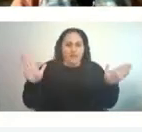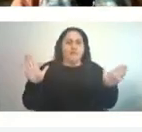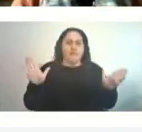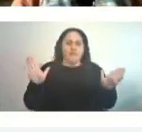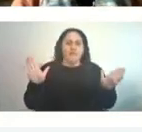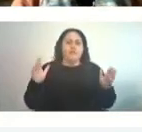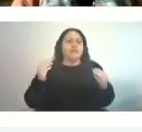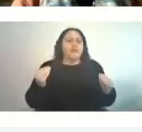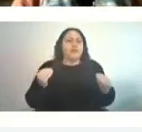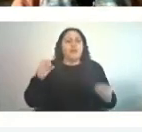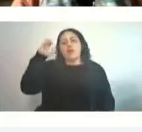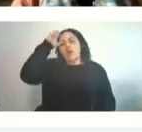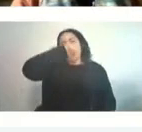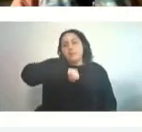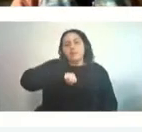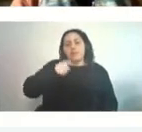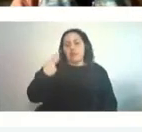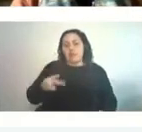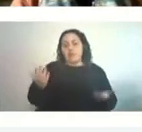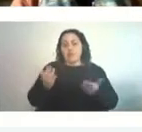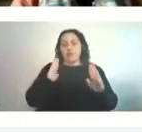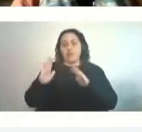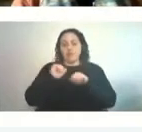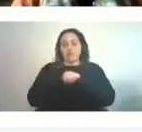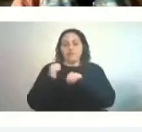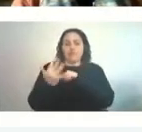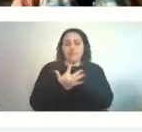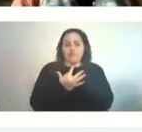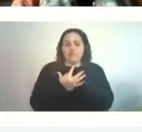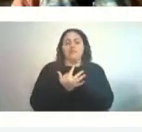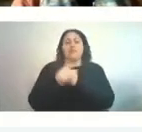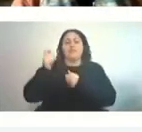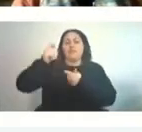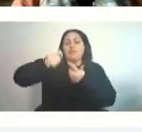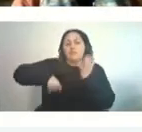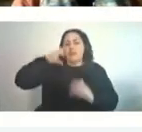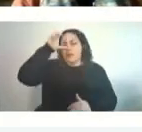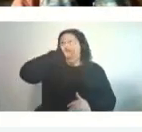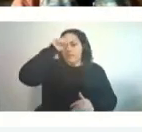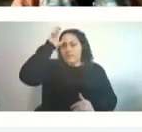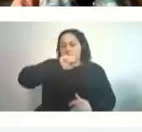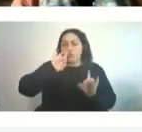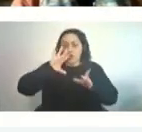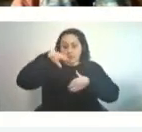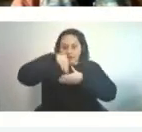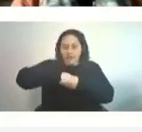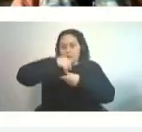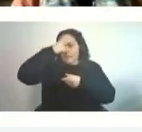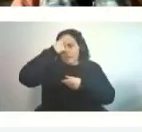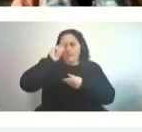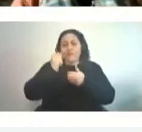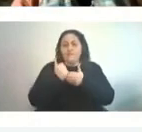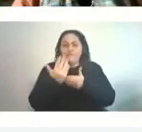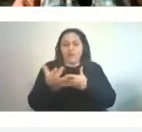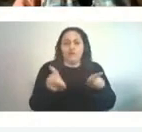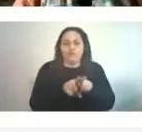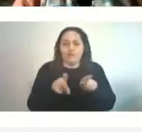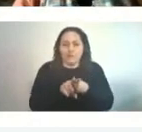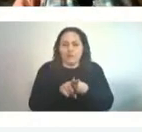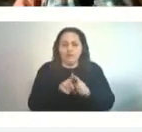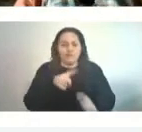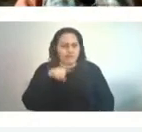sobre possibilidades de aprendizado que transcende o espaço da universidade? Estão me ouvindo?